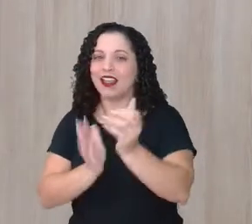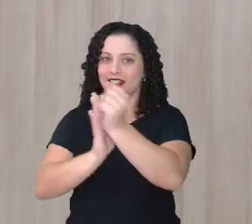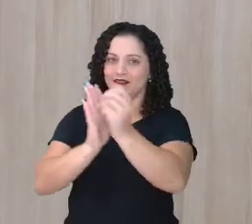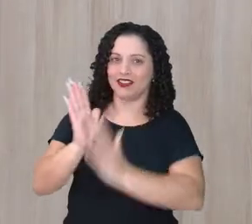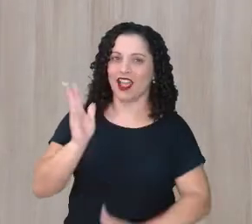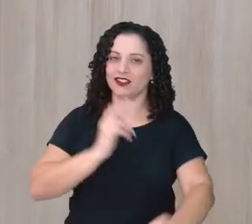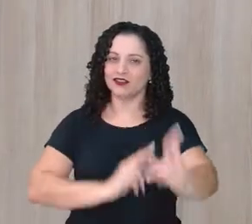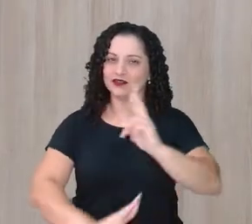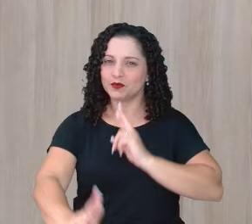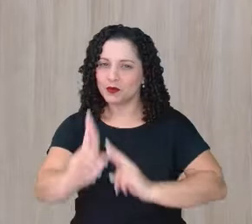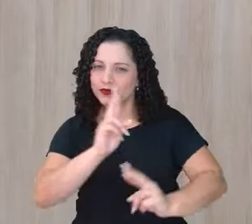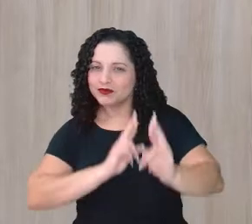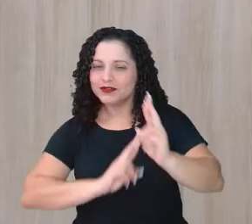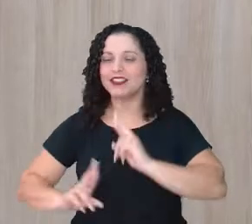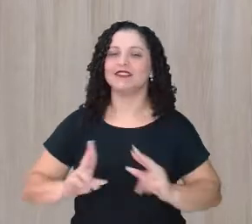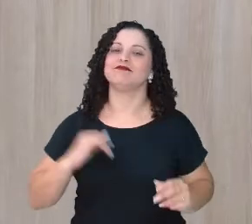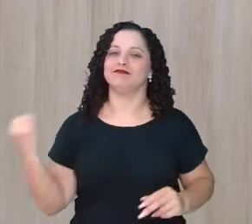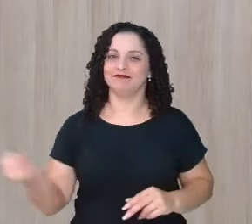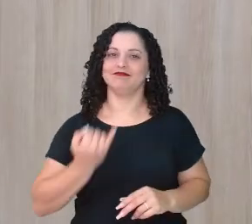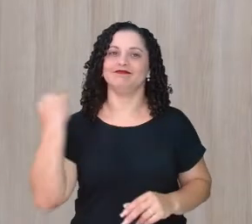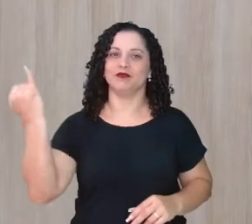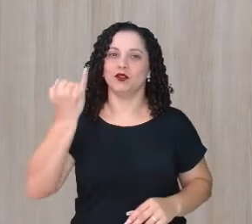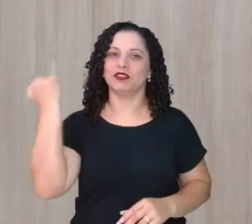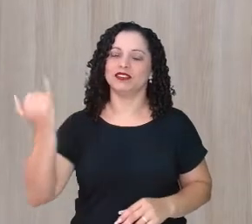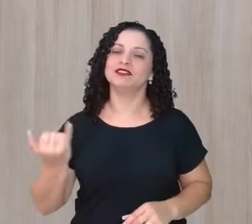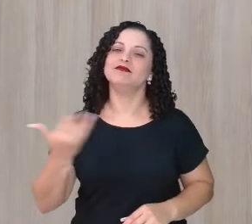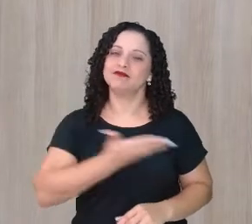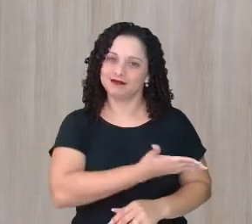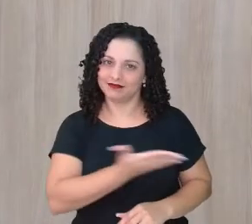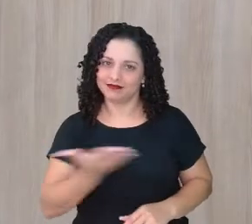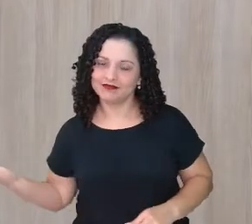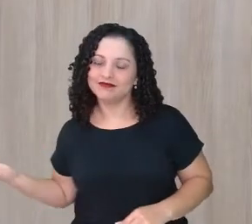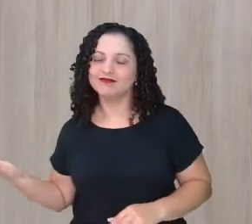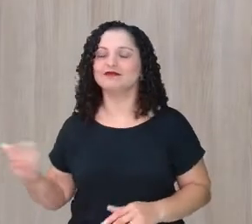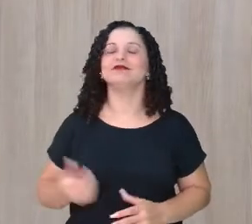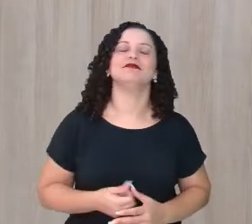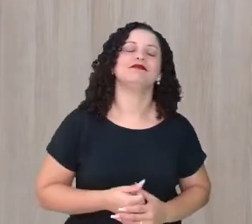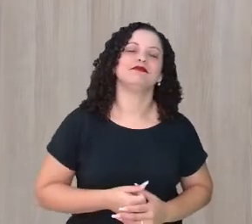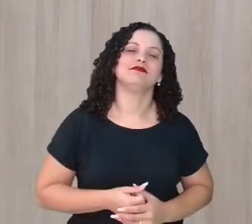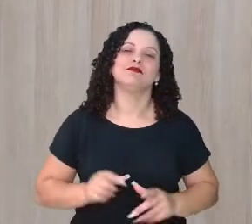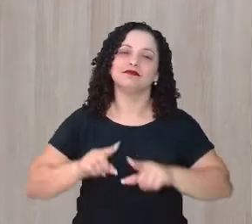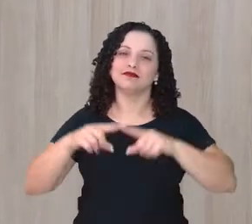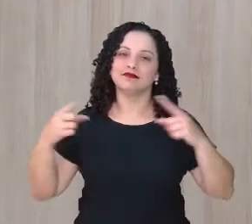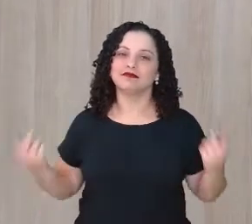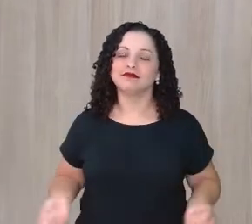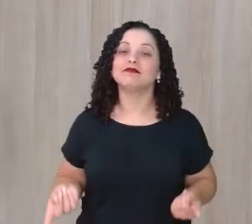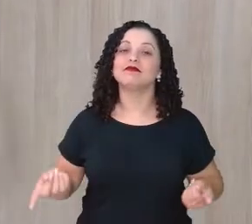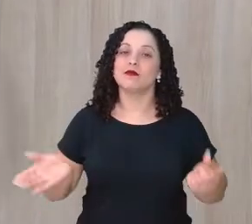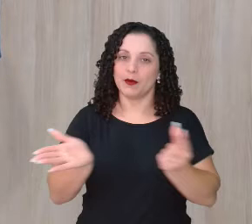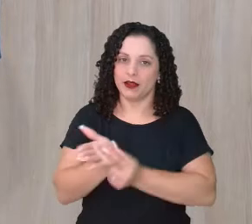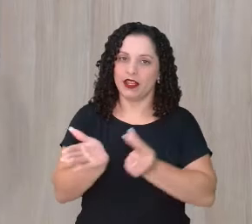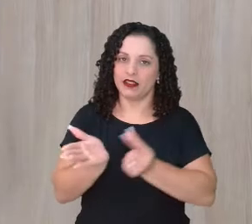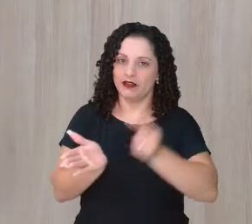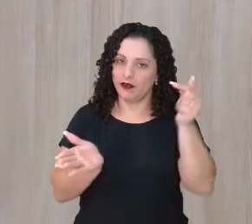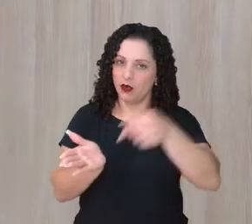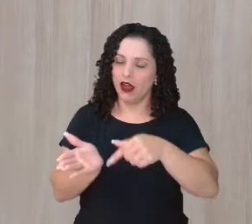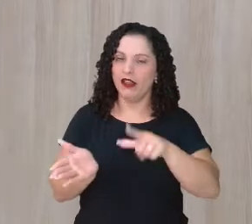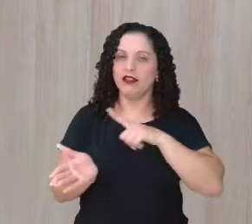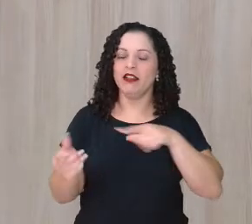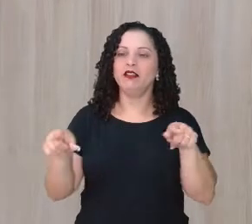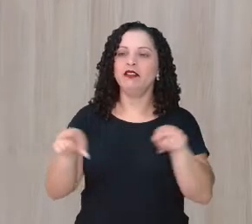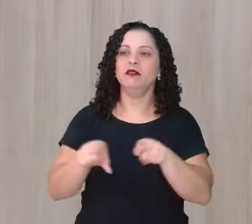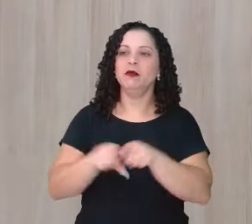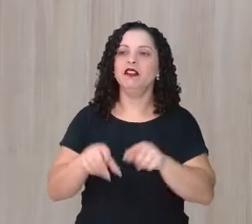importante para a gente. Acredito que é importante também para vocês. Mas, além do aplicativo, o que é que nós temos? Nós